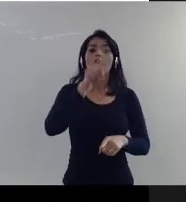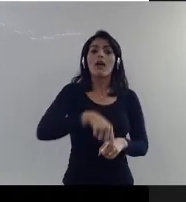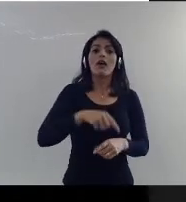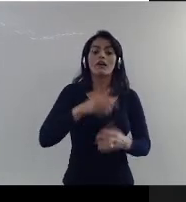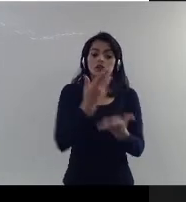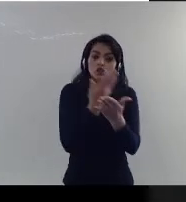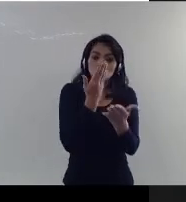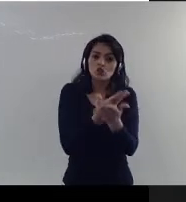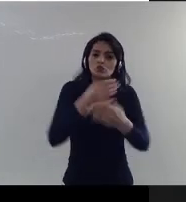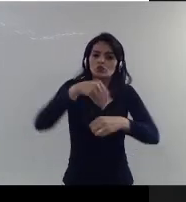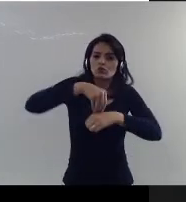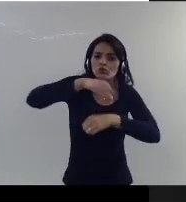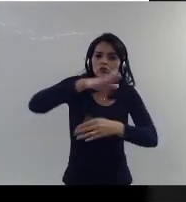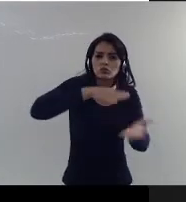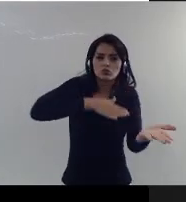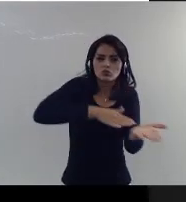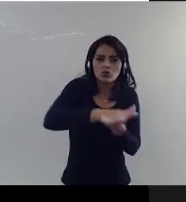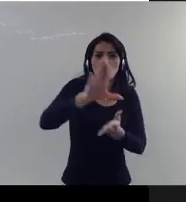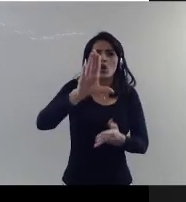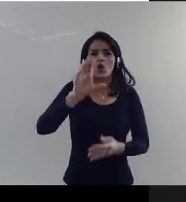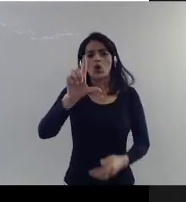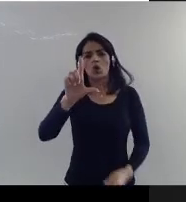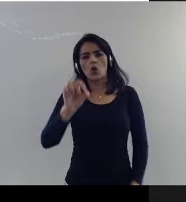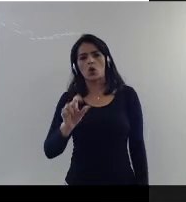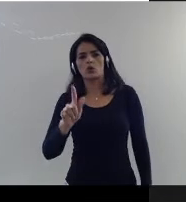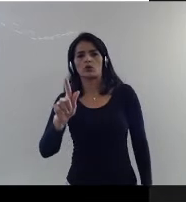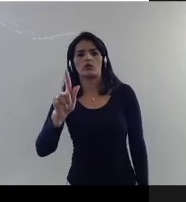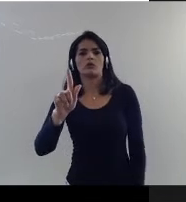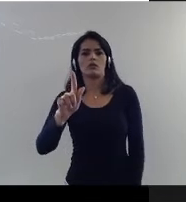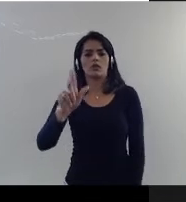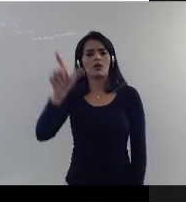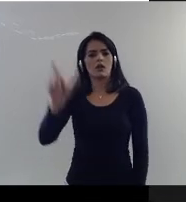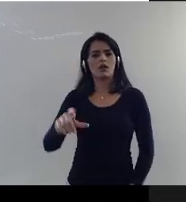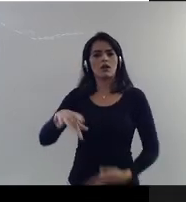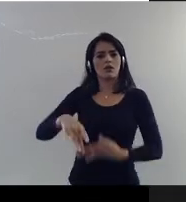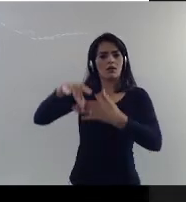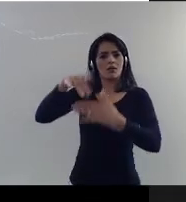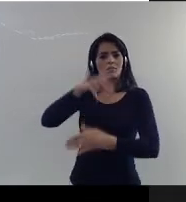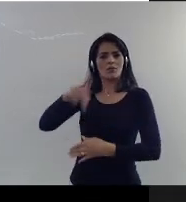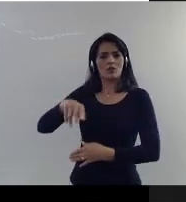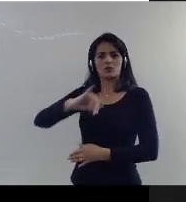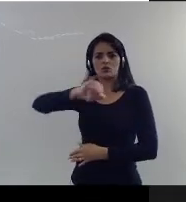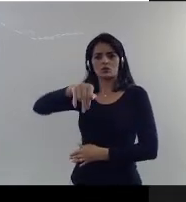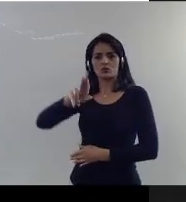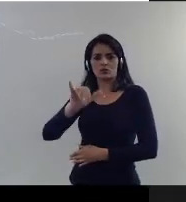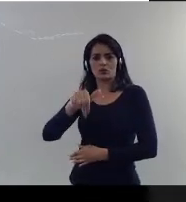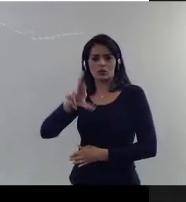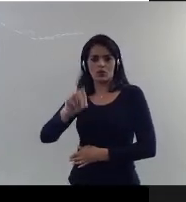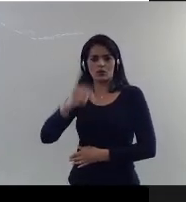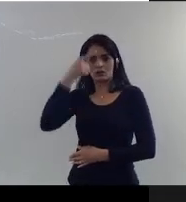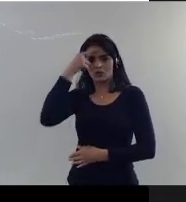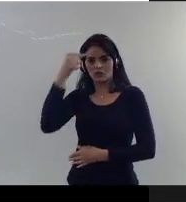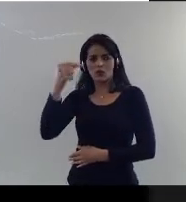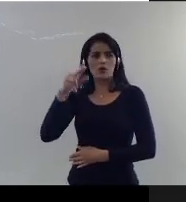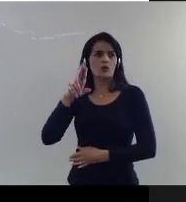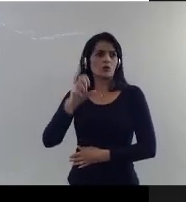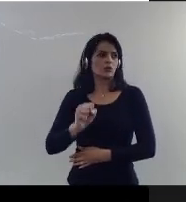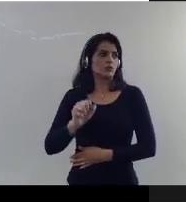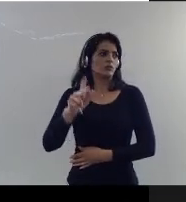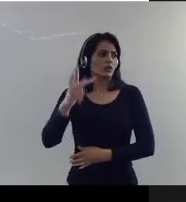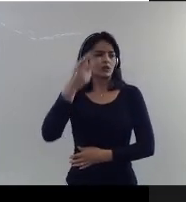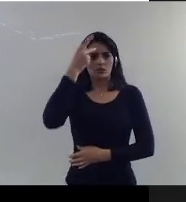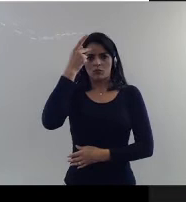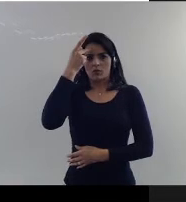publicado recentemente pelo Logarithms, que é liderado pelo professor Juliano Maranhão, lá da São Francisco, da USP de São Paulo, né? Também